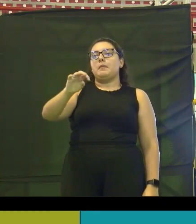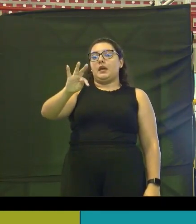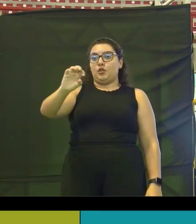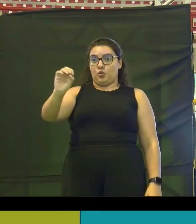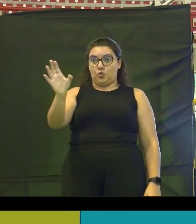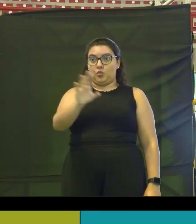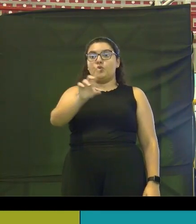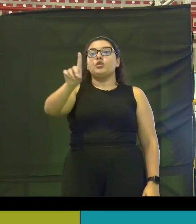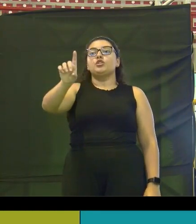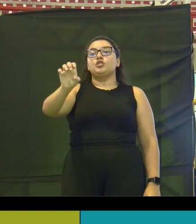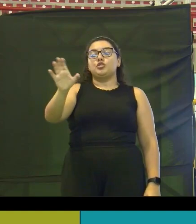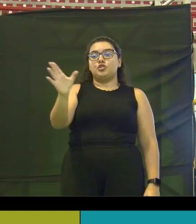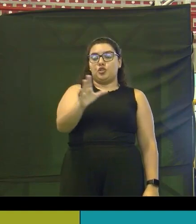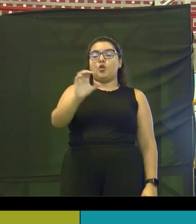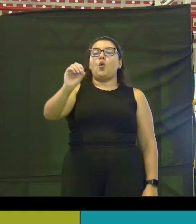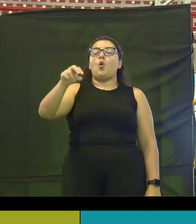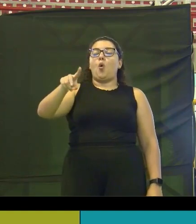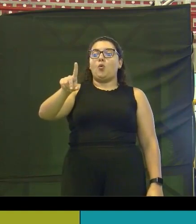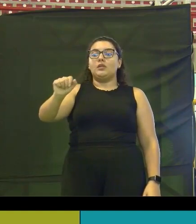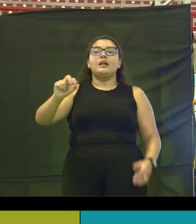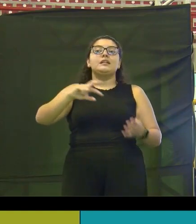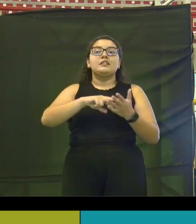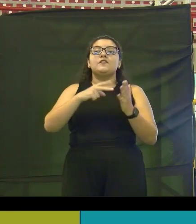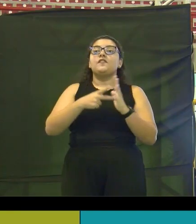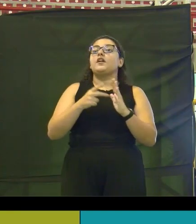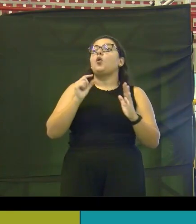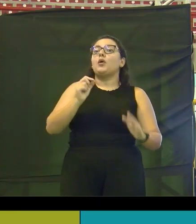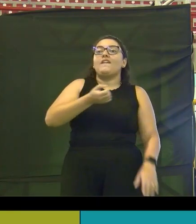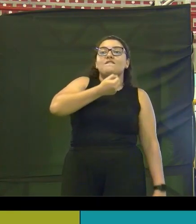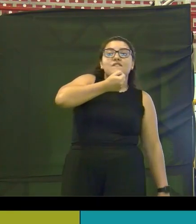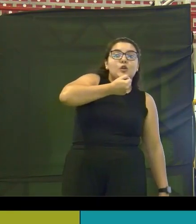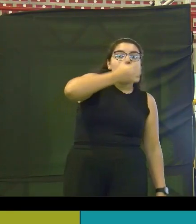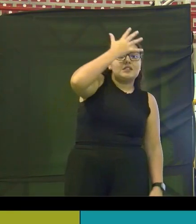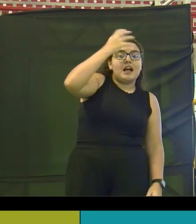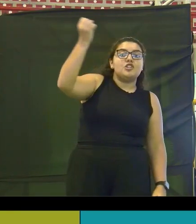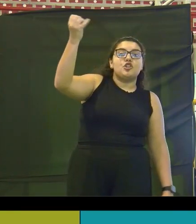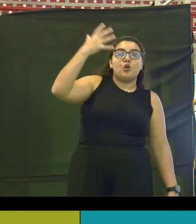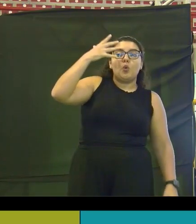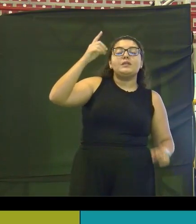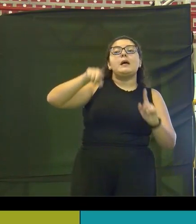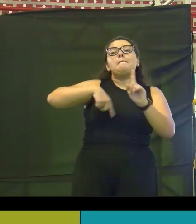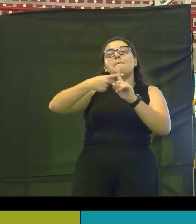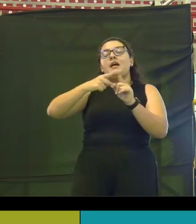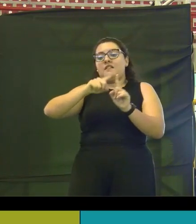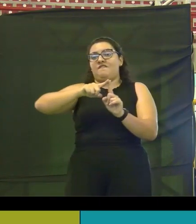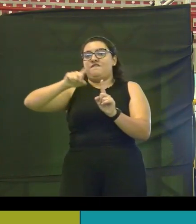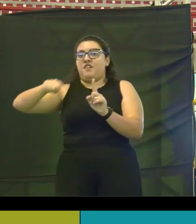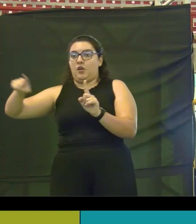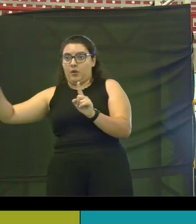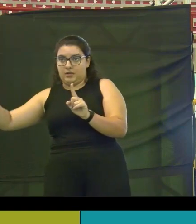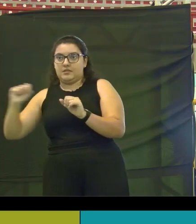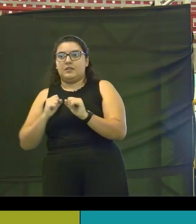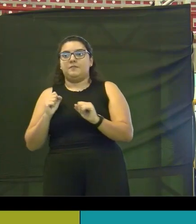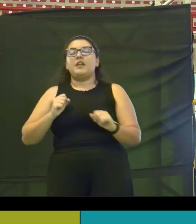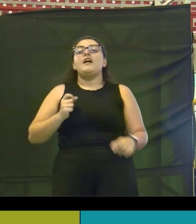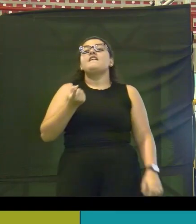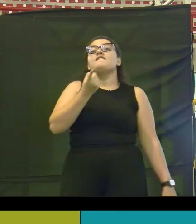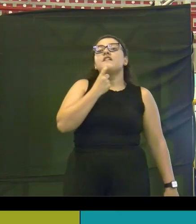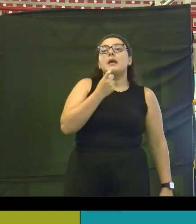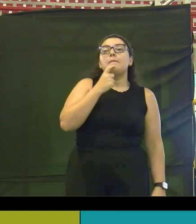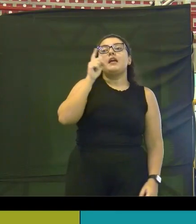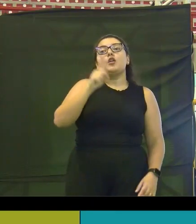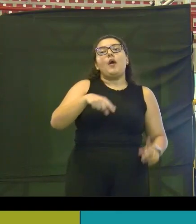a frequência. Mas quais são os meus extremos? É a frequência do vermelho, que é a